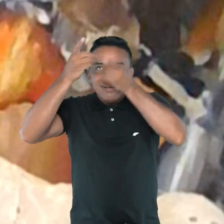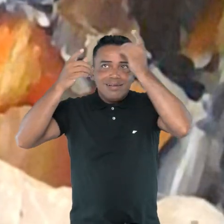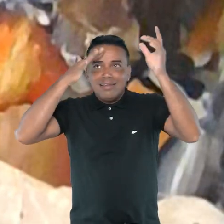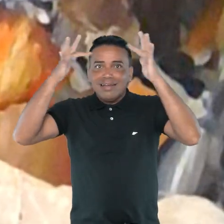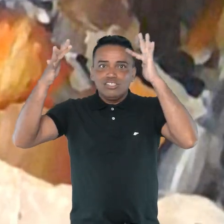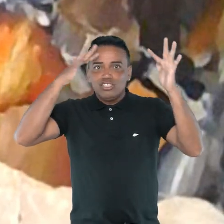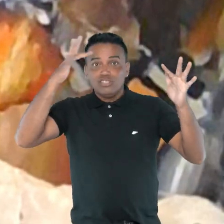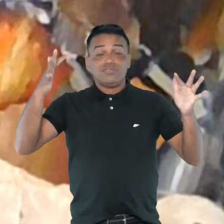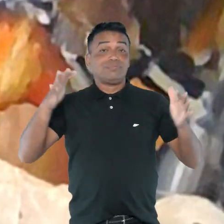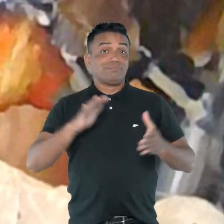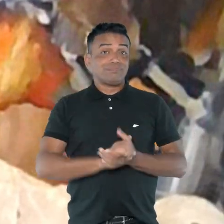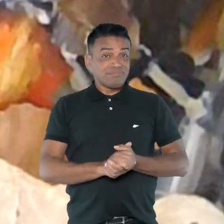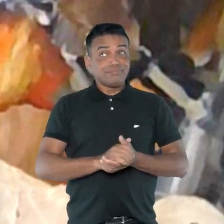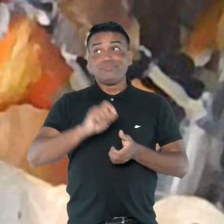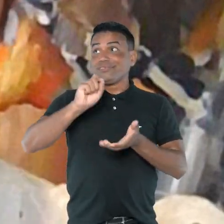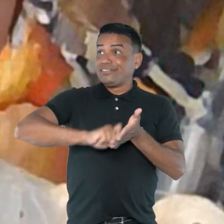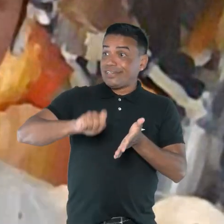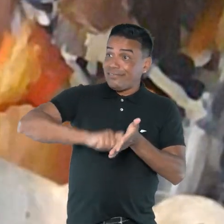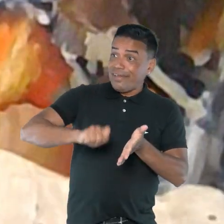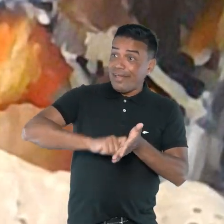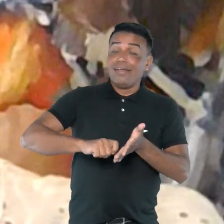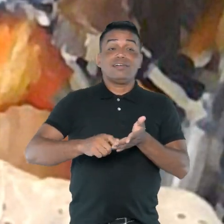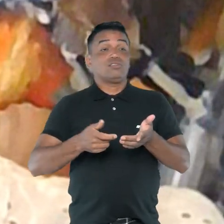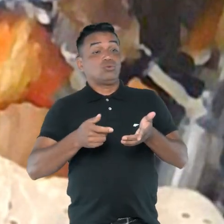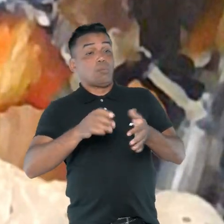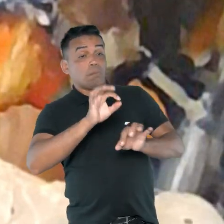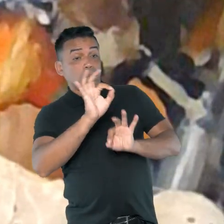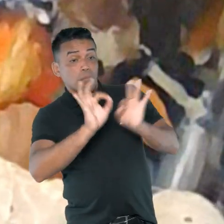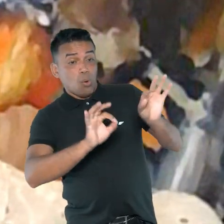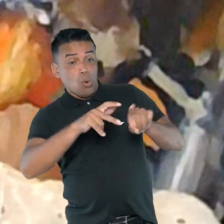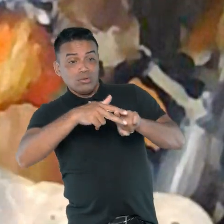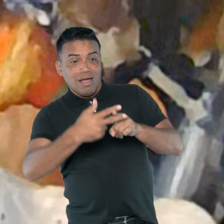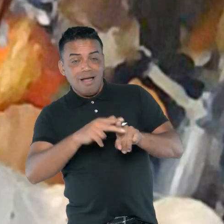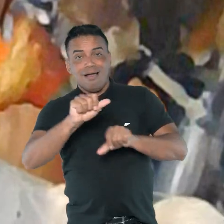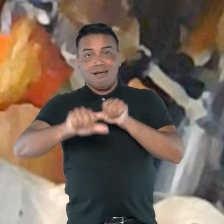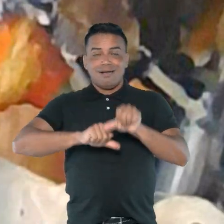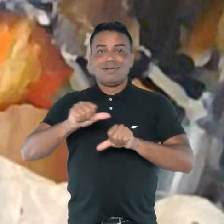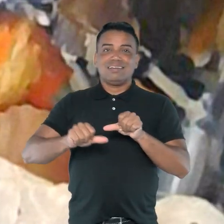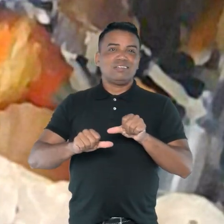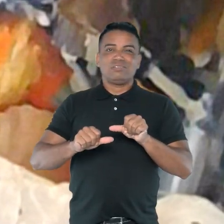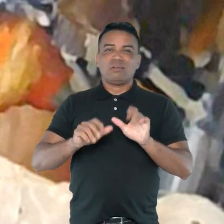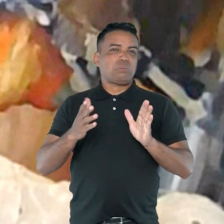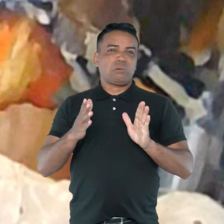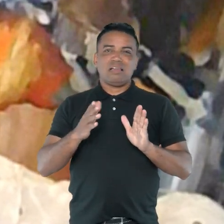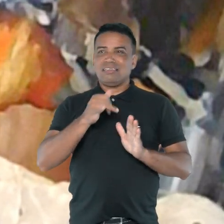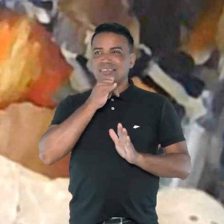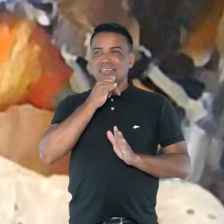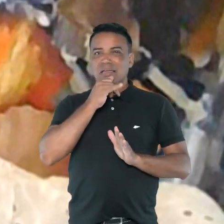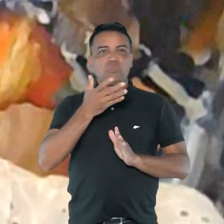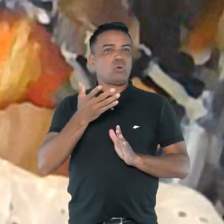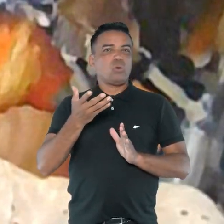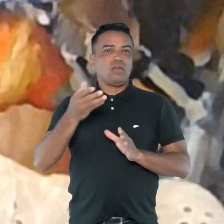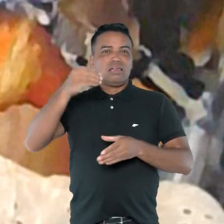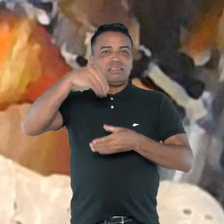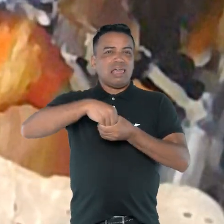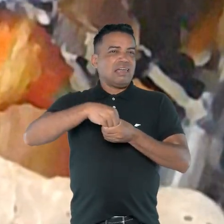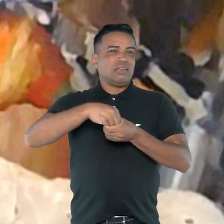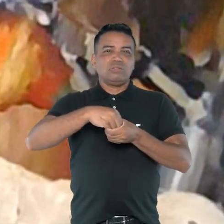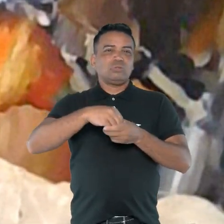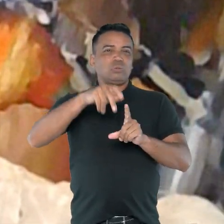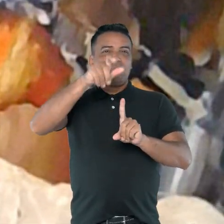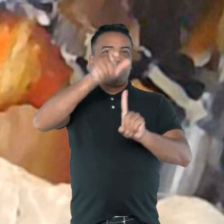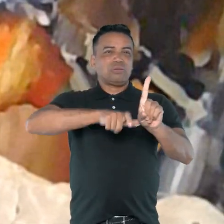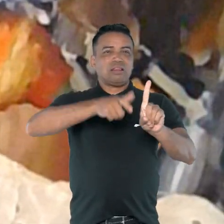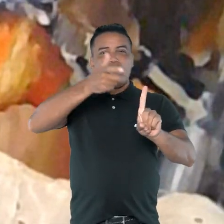aí foi escrevendo, reescrevendo, tiveram umas versões que eu considero hoje em dia, olhando para trás, bastante ridículas, com outras vozes